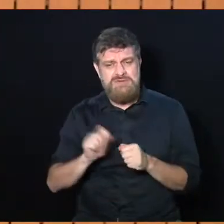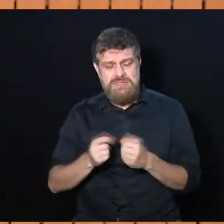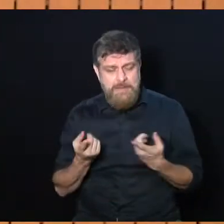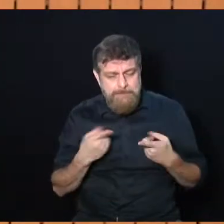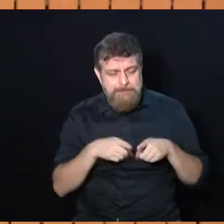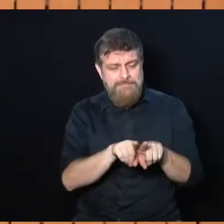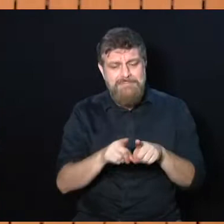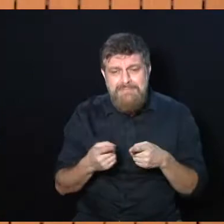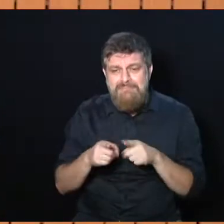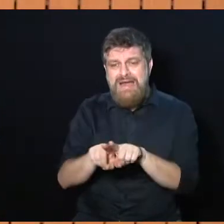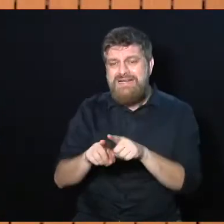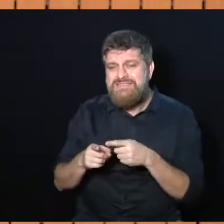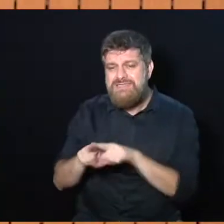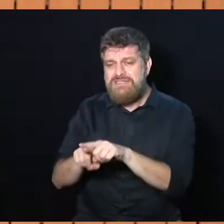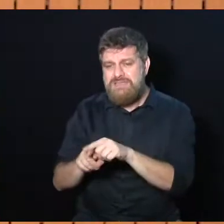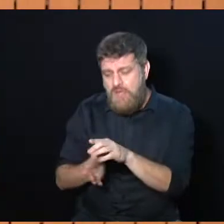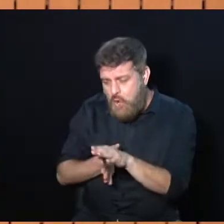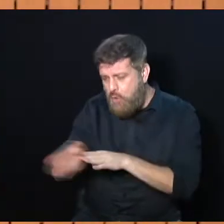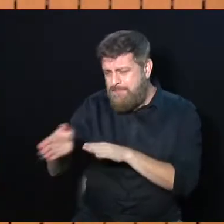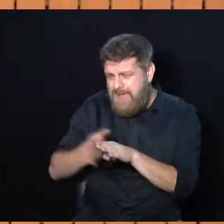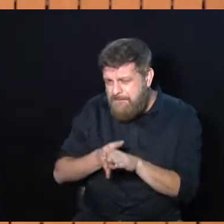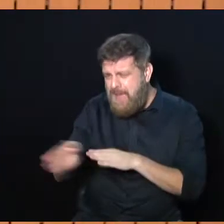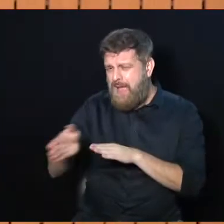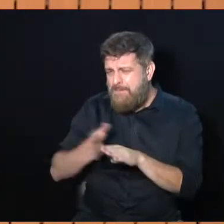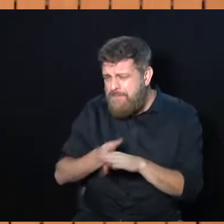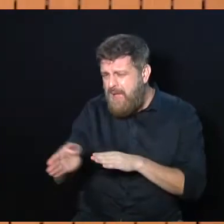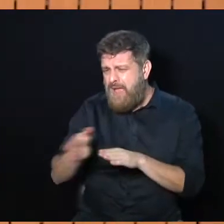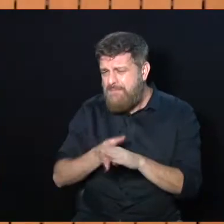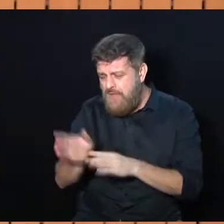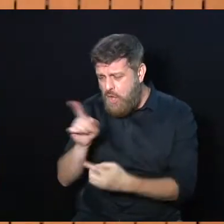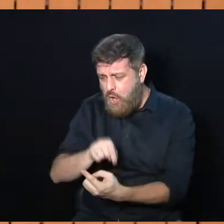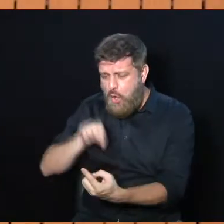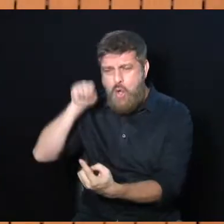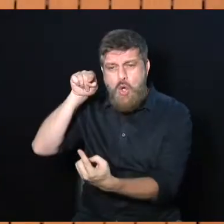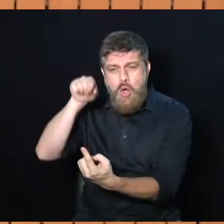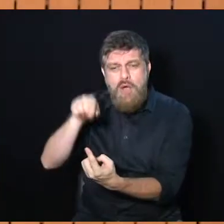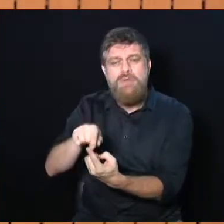parcerias para orientação no sentido de